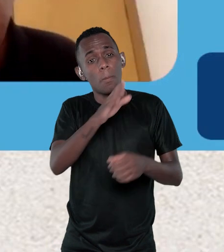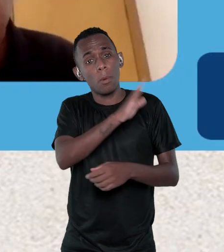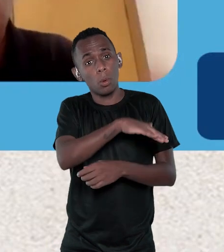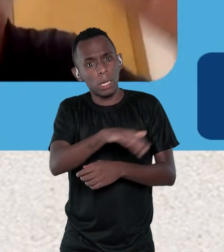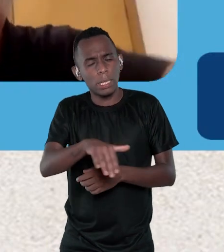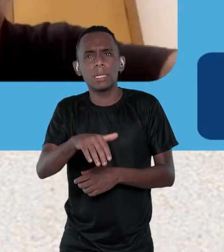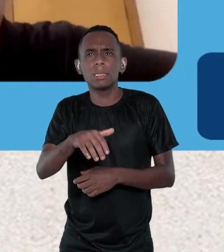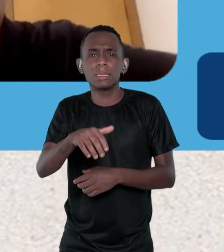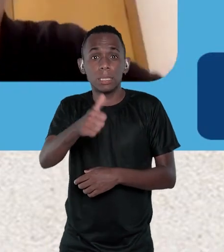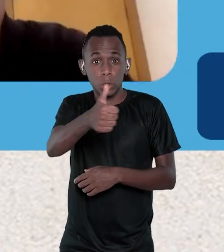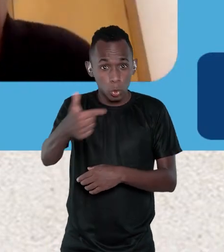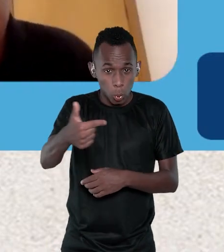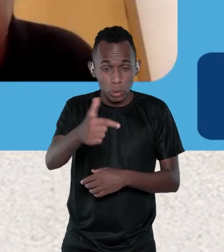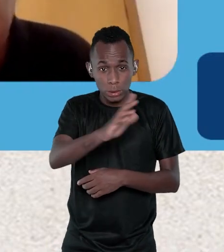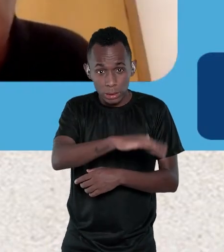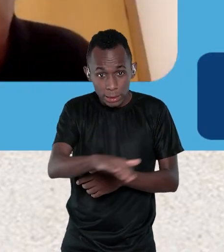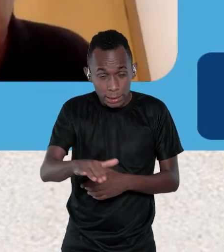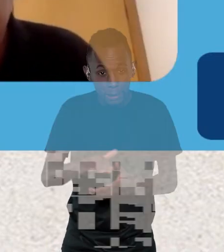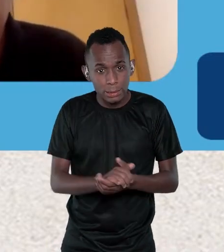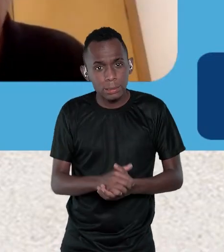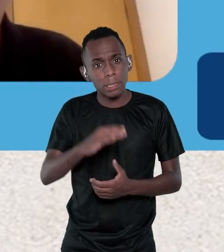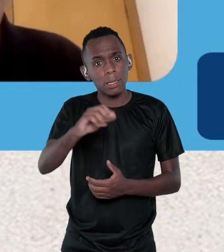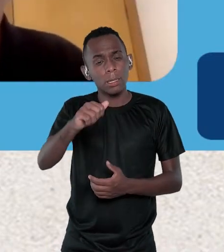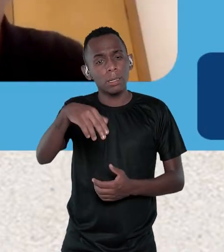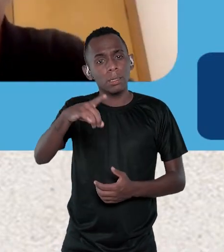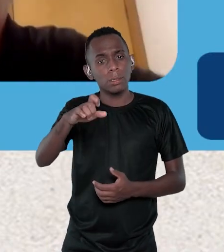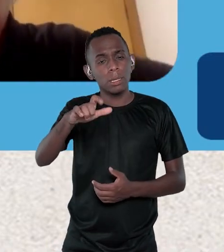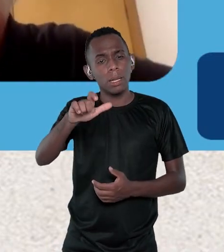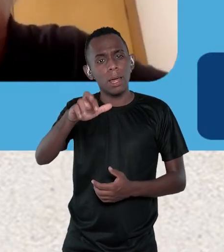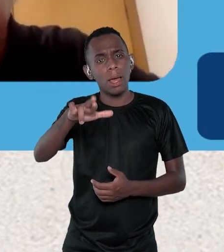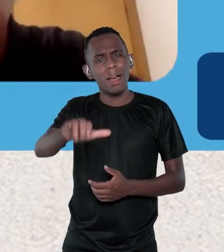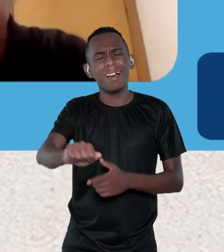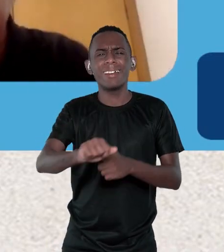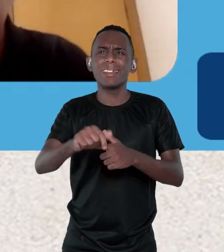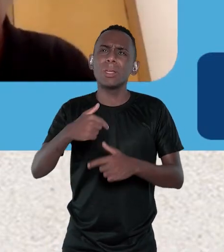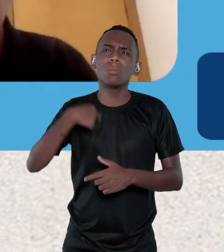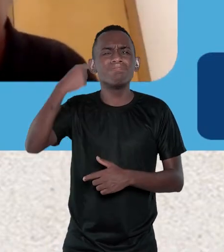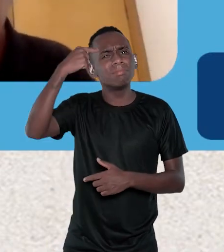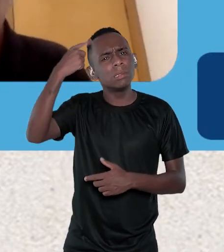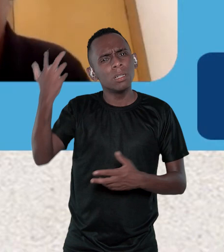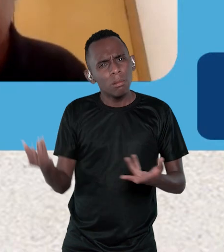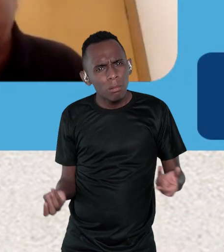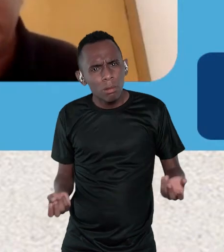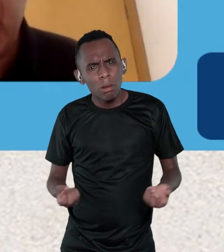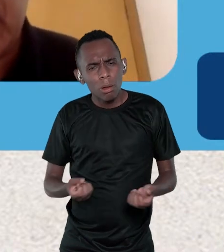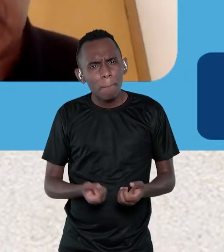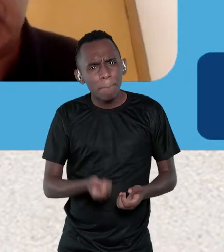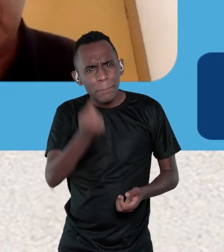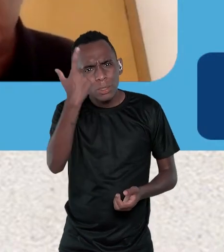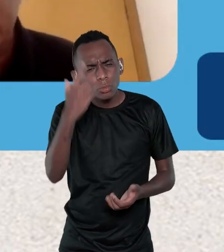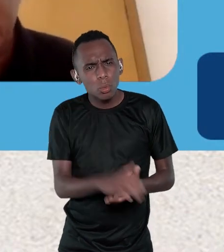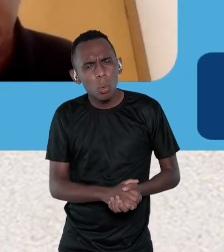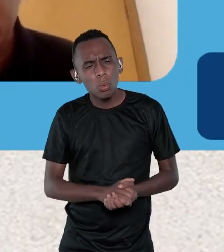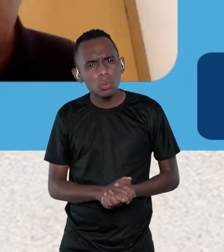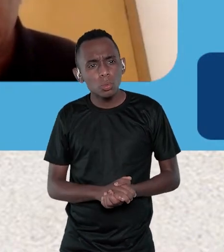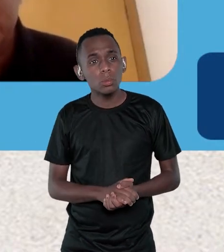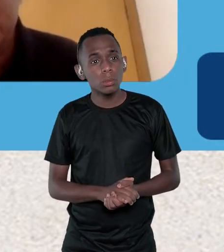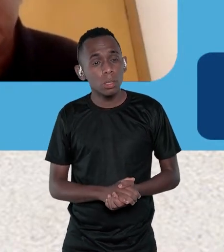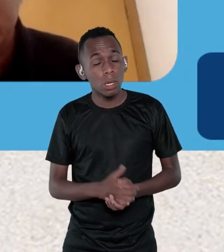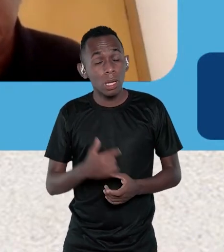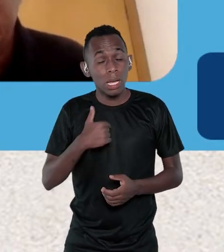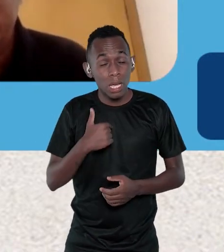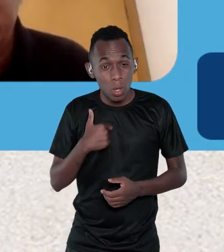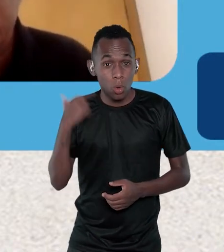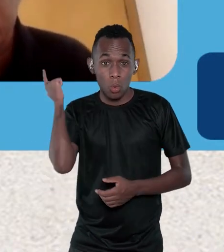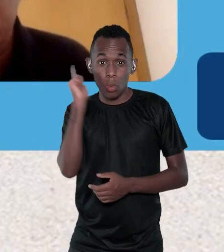notícia falando dos meninos da Candelária, aqueles 12 meninos, né, e tudo. Eu fiquei com aquela